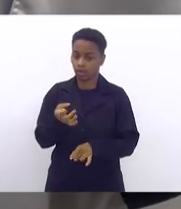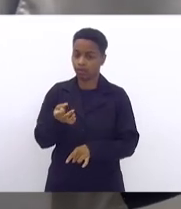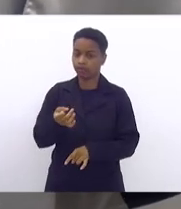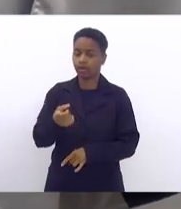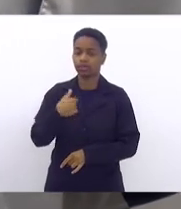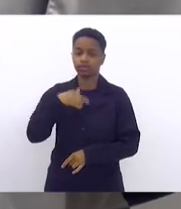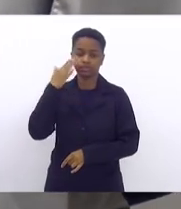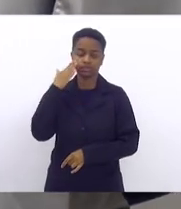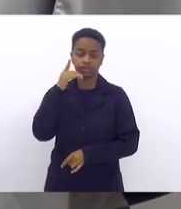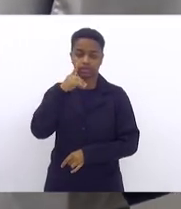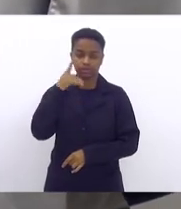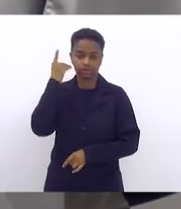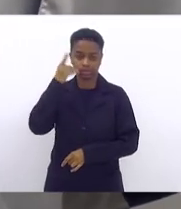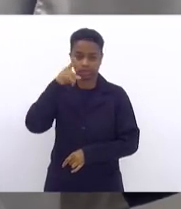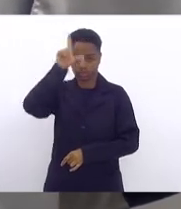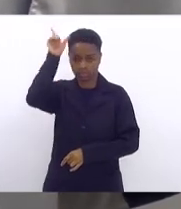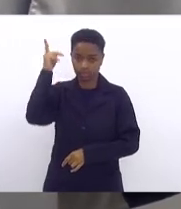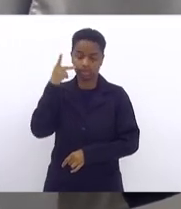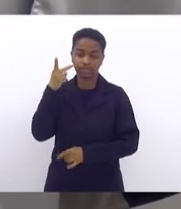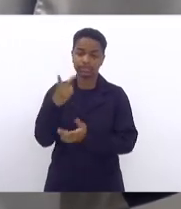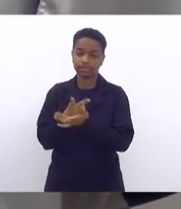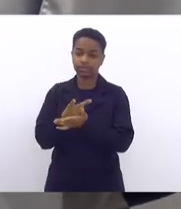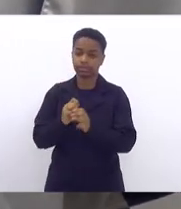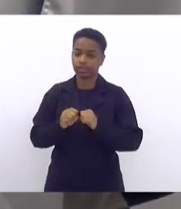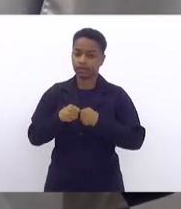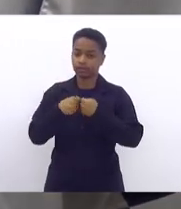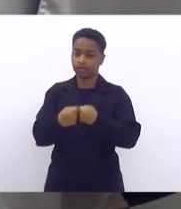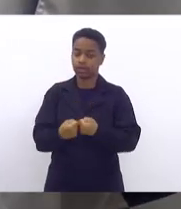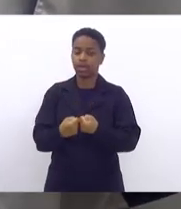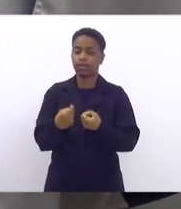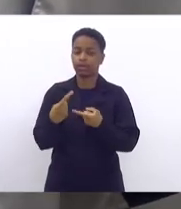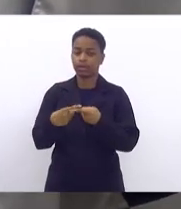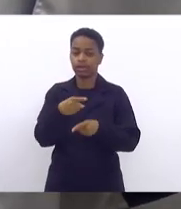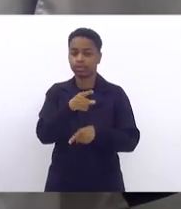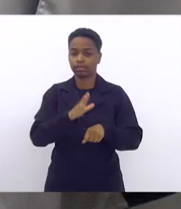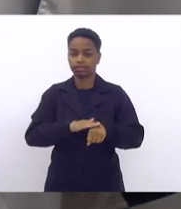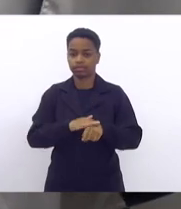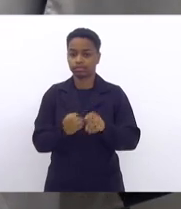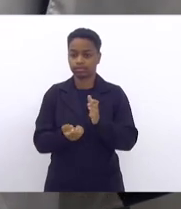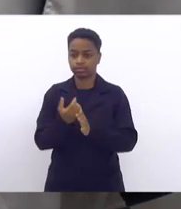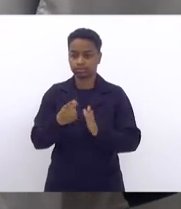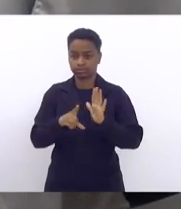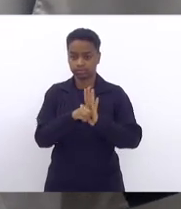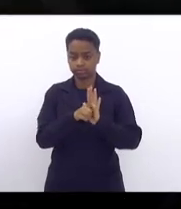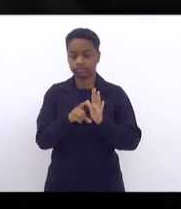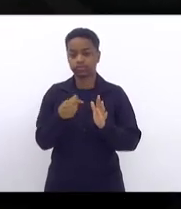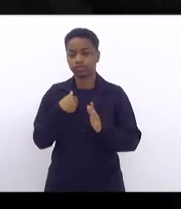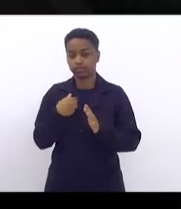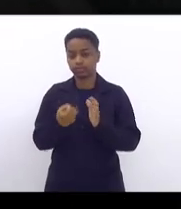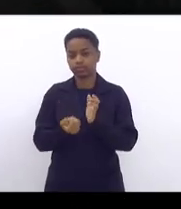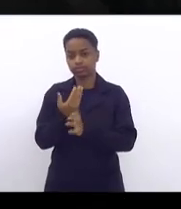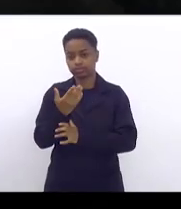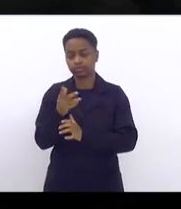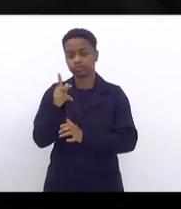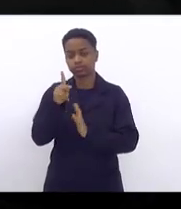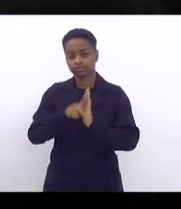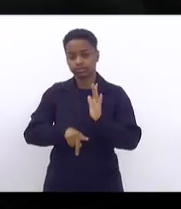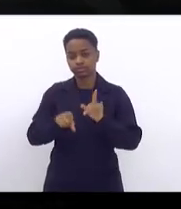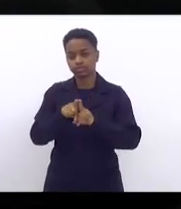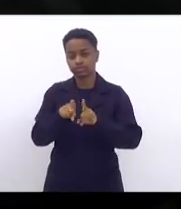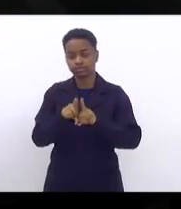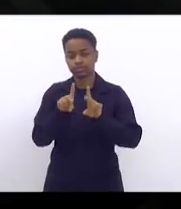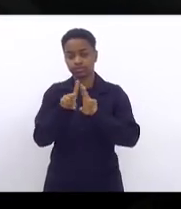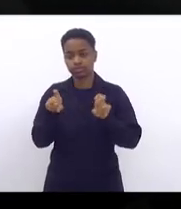Paulo sempre foi um defensor dessa bandeira aqui, com leis. Você de autoria lembra dele. Do projeto que eu lhe mostrei sobre Blitz Inteligente? Um projeto meu